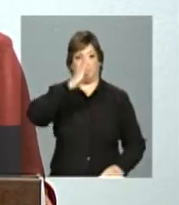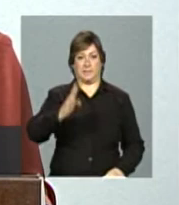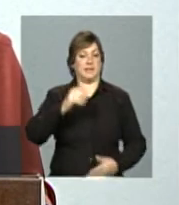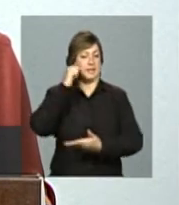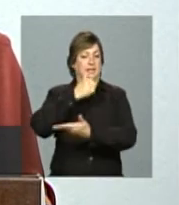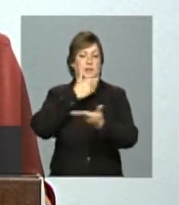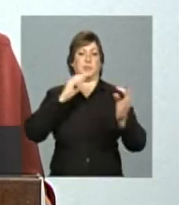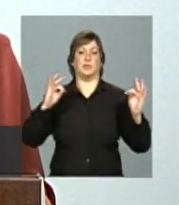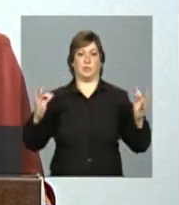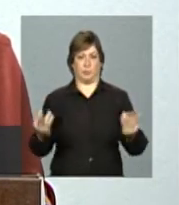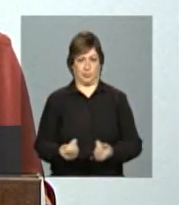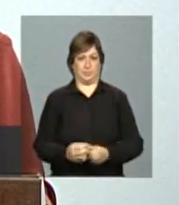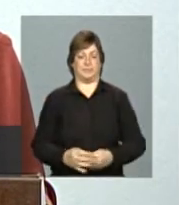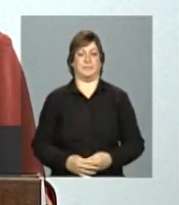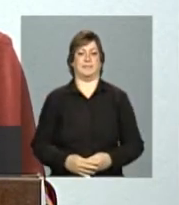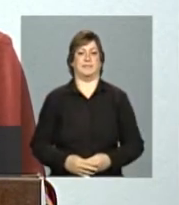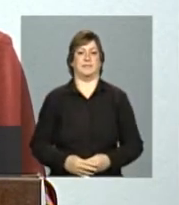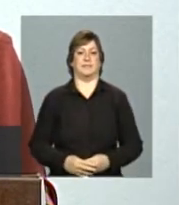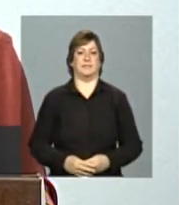e das brasileiras